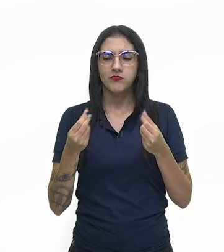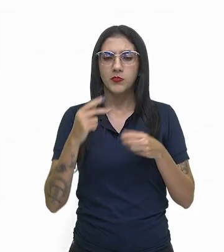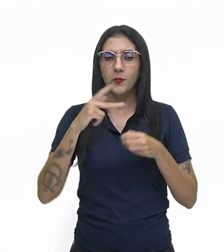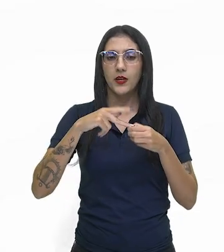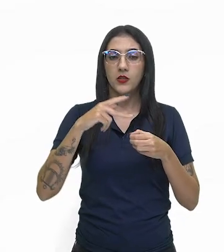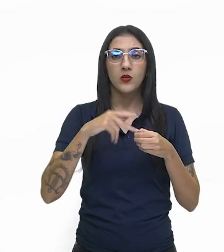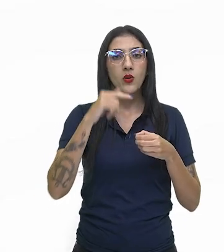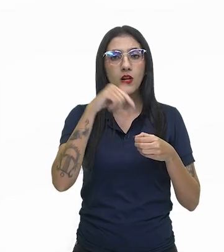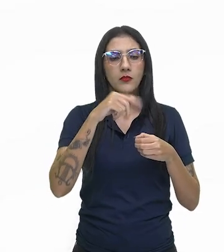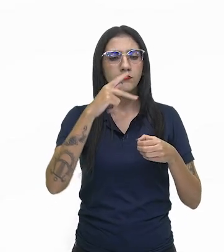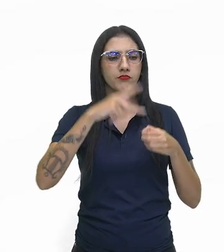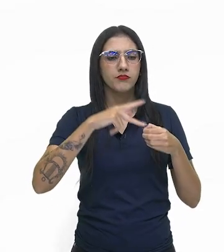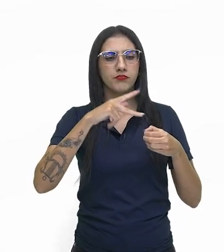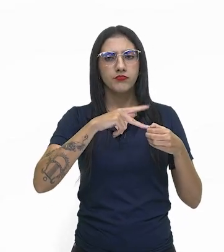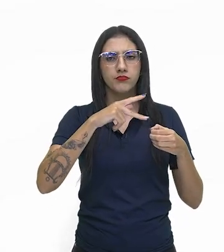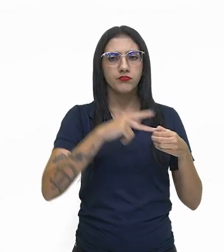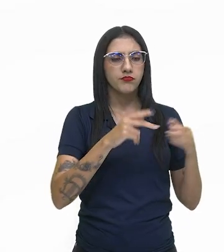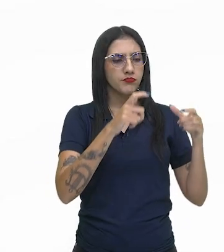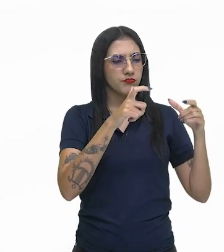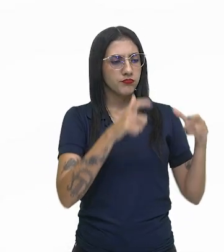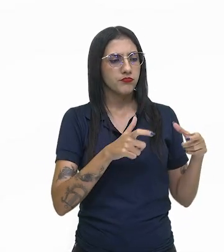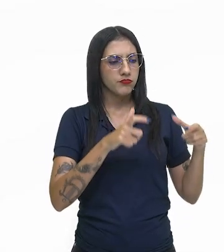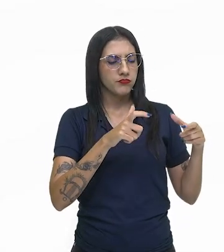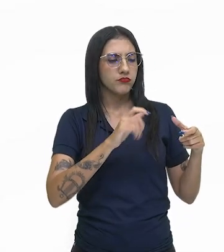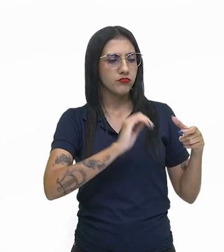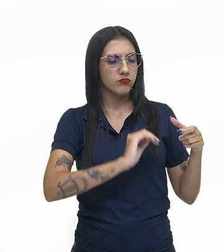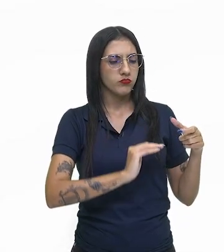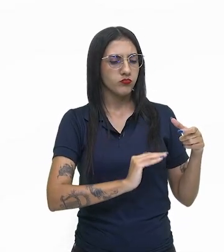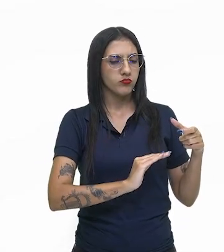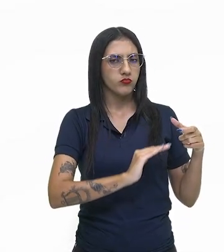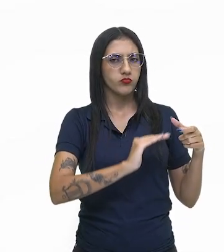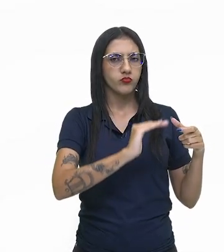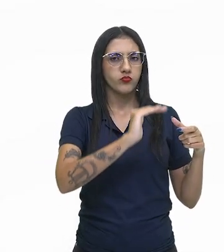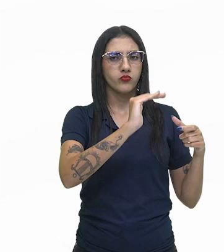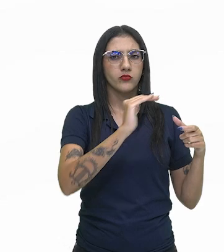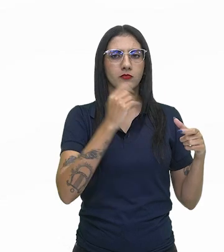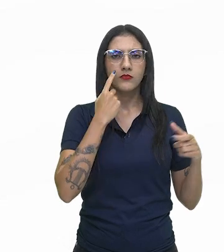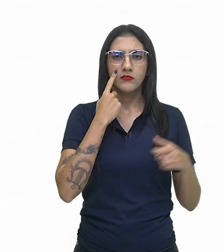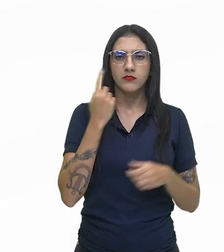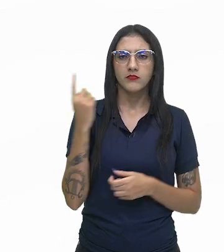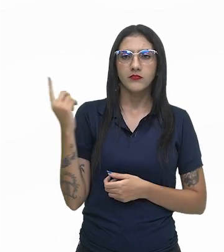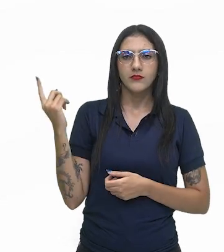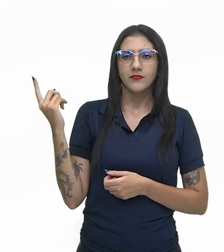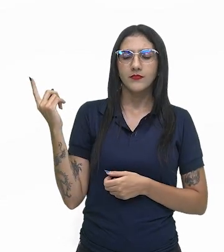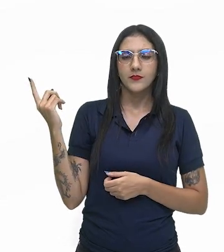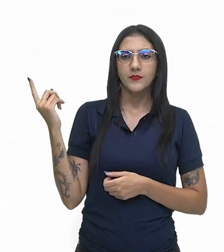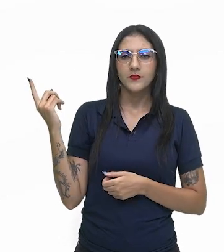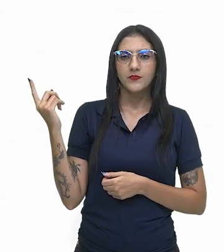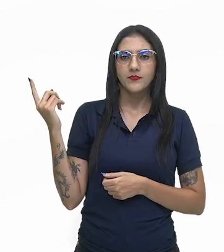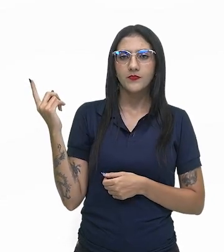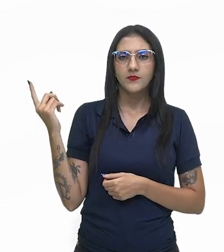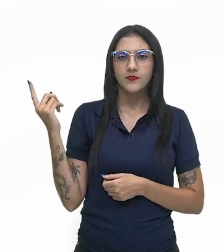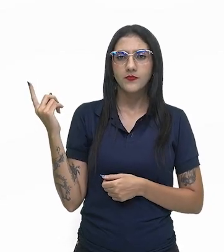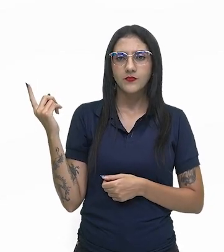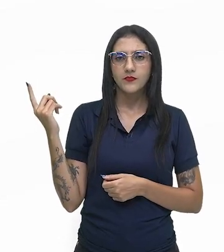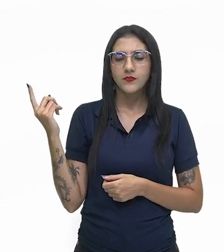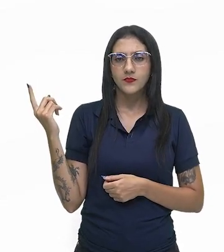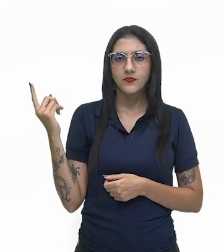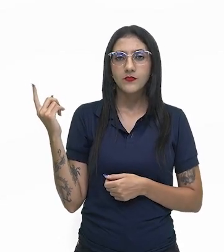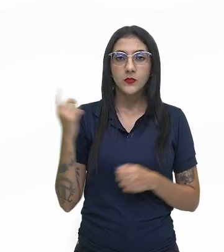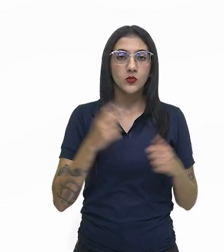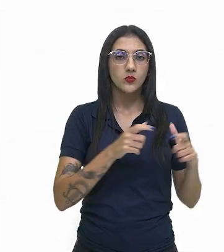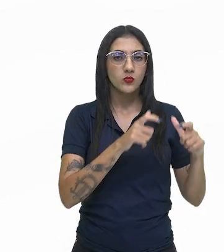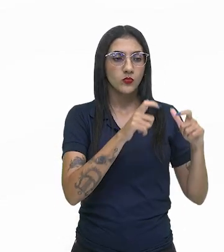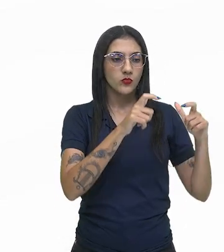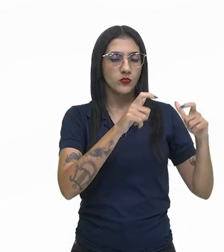esse petróleo ele vai ser colocado, né, ali que a gente pode ver na imagem, o petróleo bruto